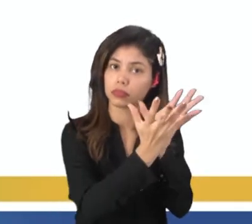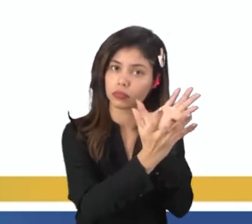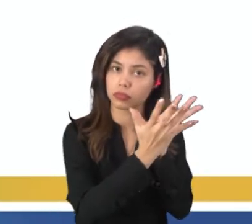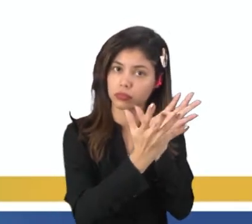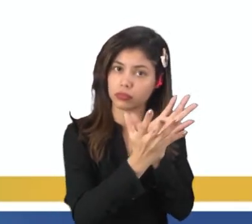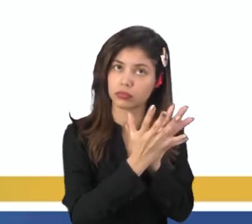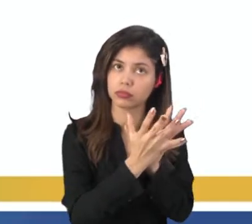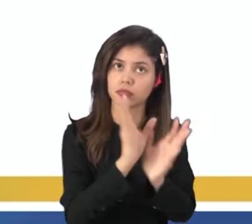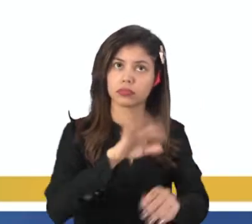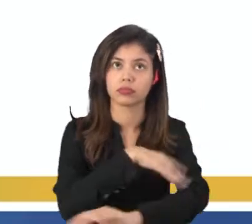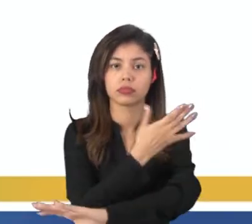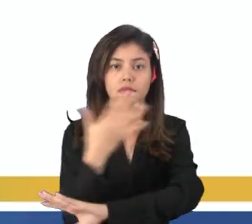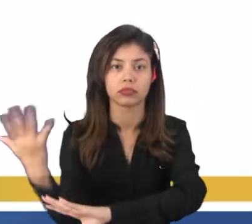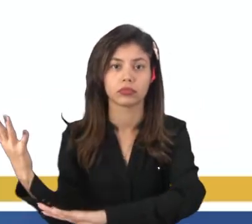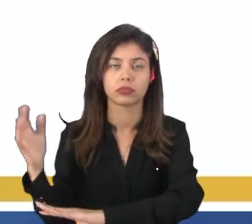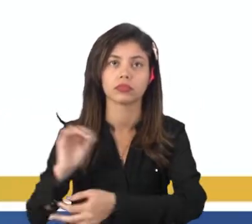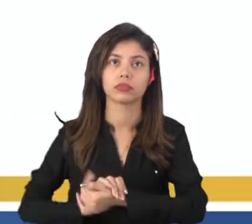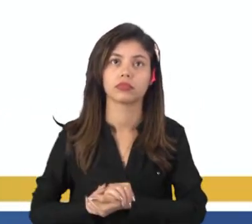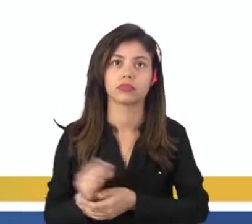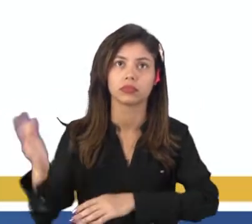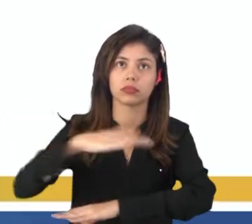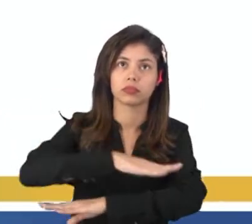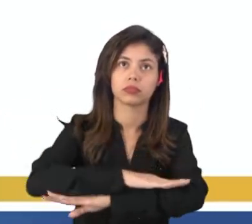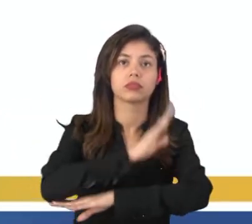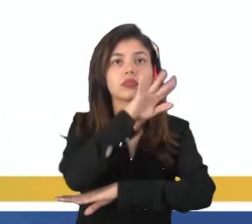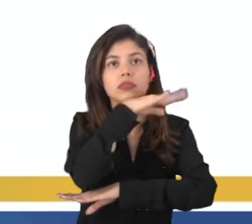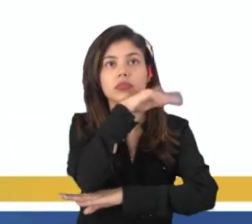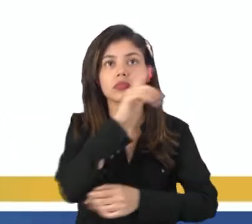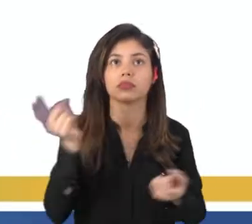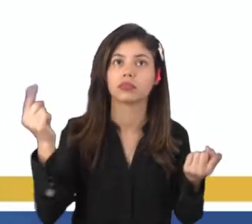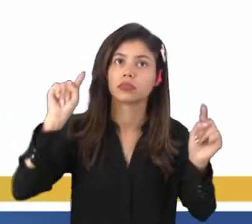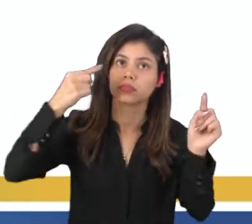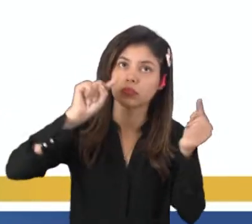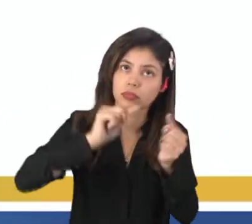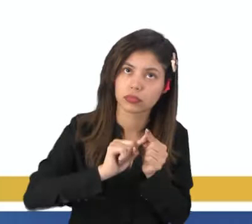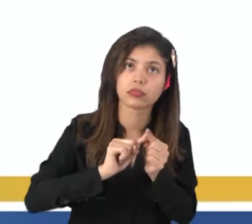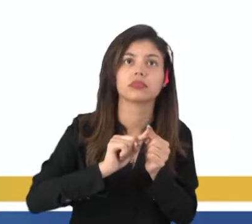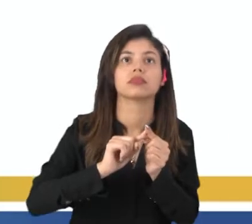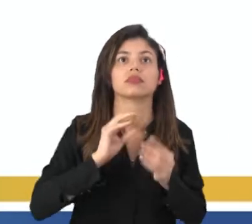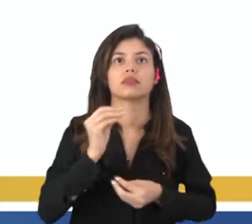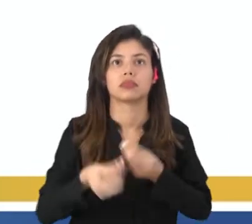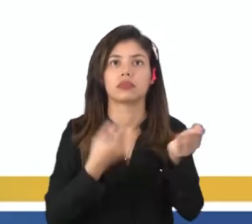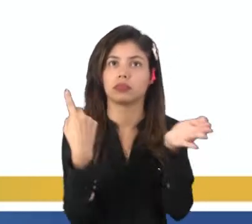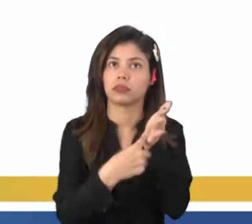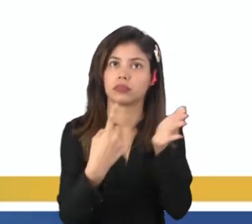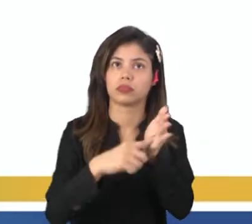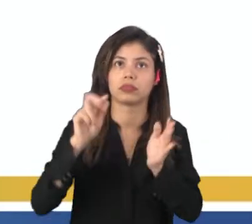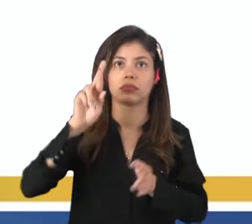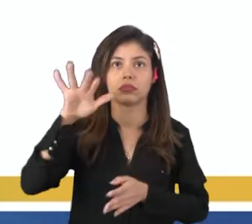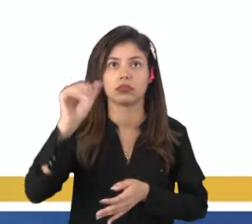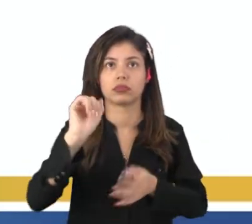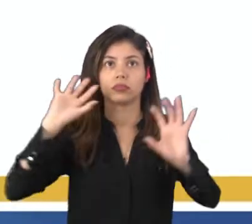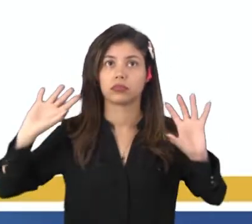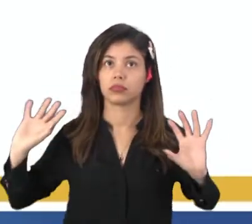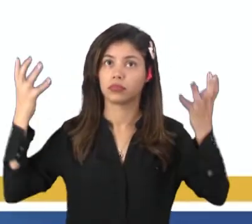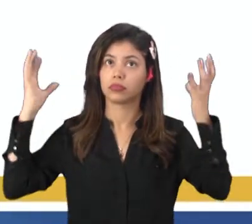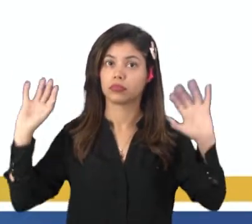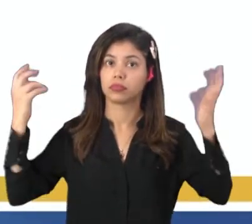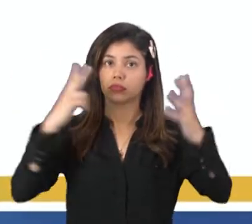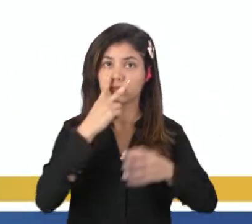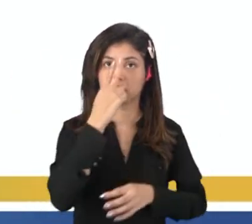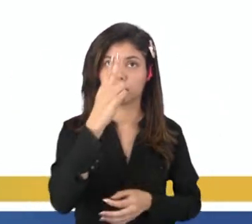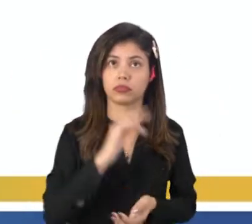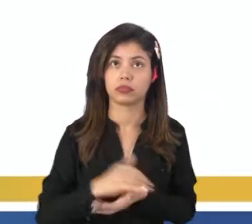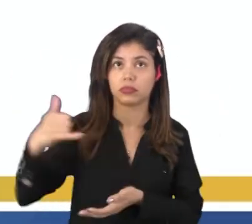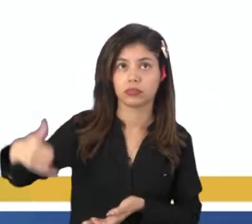Bioma é um conjunto de vida vegetal e animal próximos morfologicamente, com condições de geologia e clima